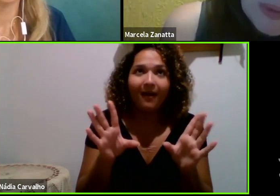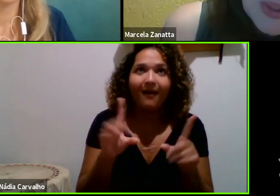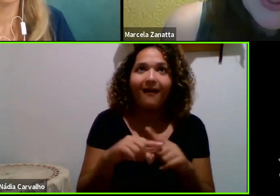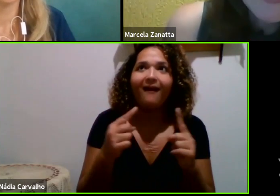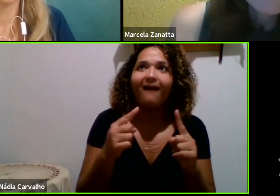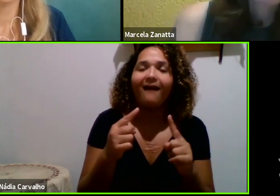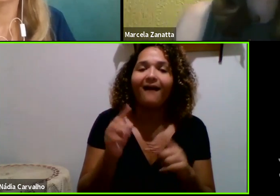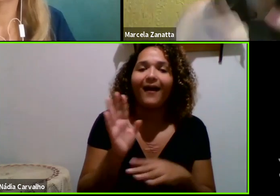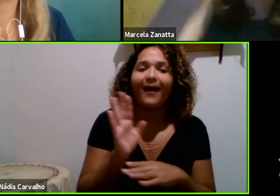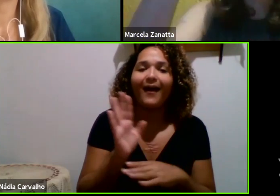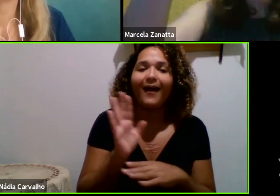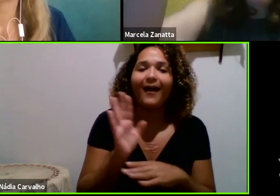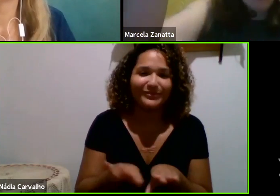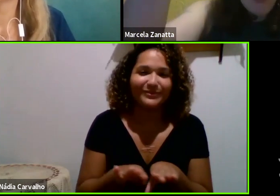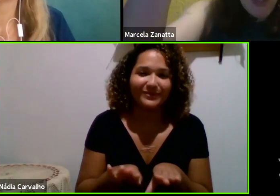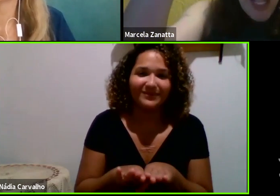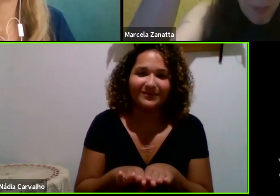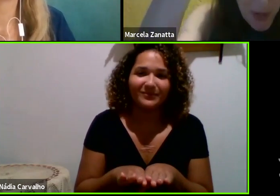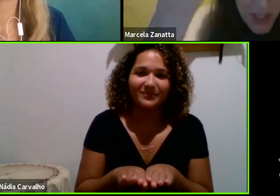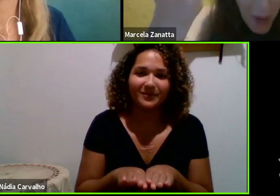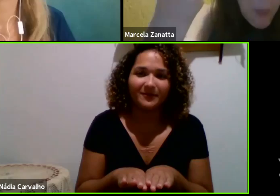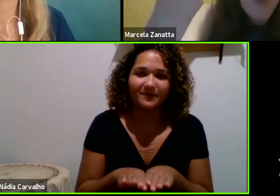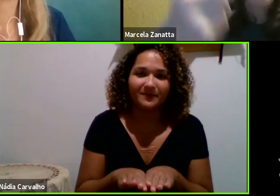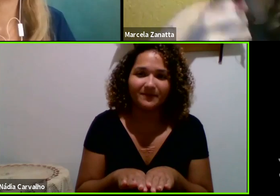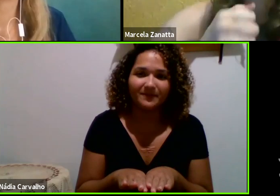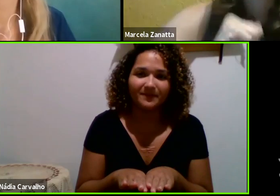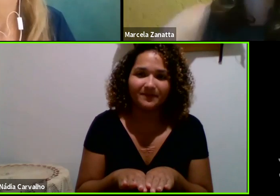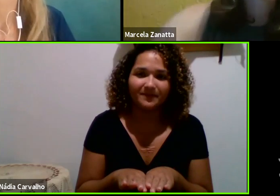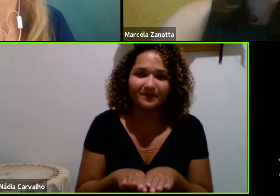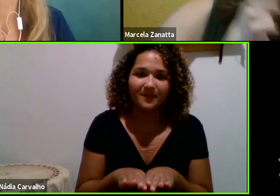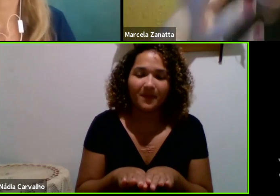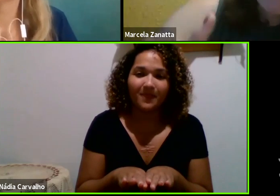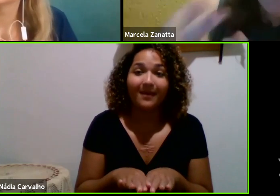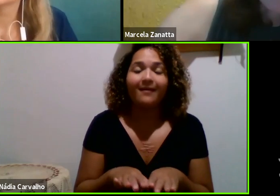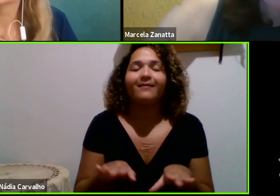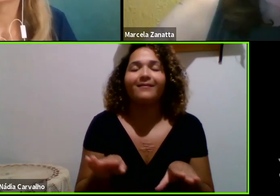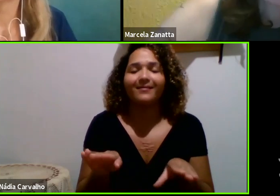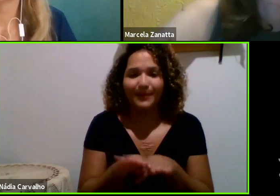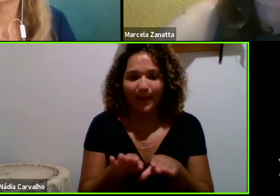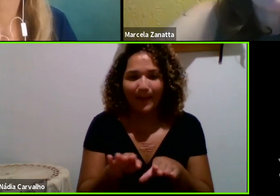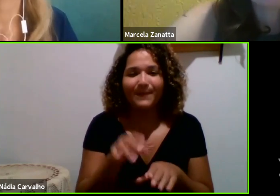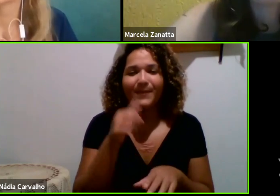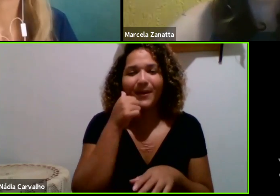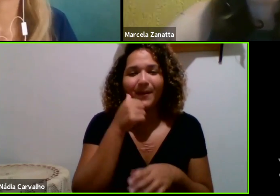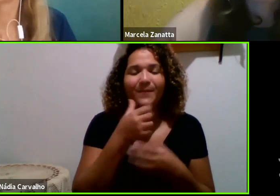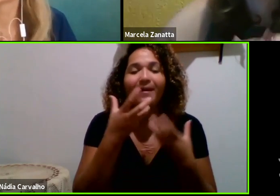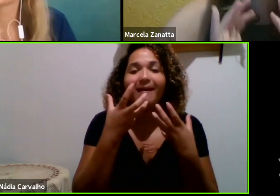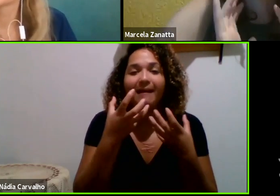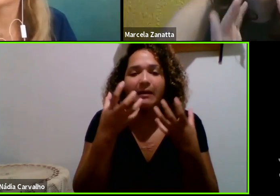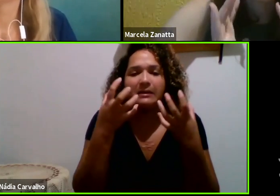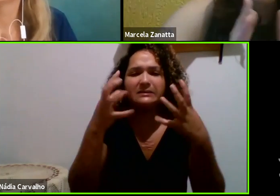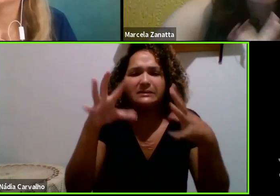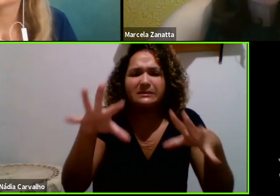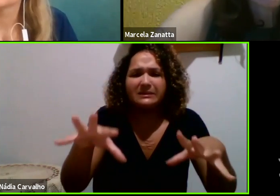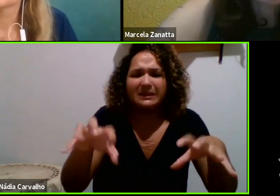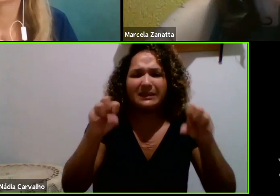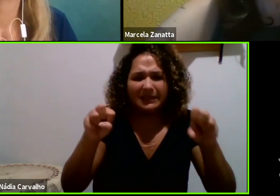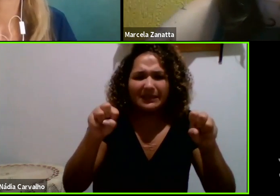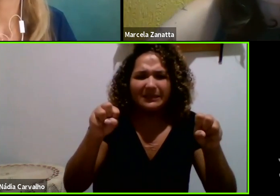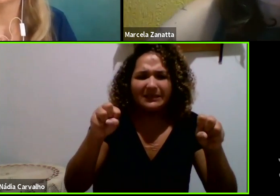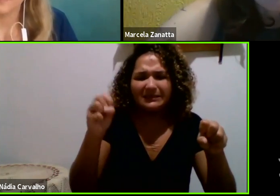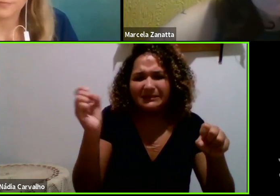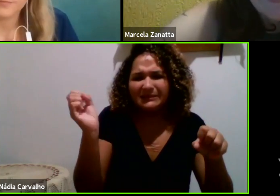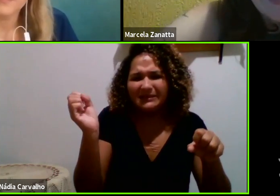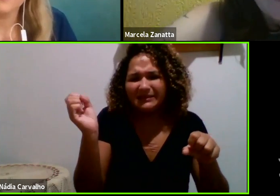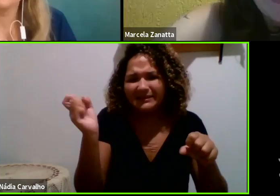seus puxos. Sabe aquela coisa de querer puxar alguma coisa? A gente usa, não sei você, Carol, nossa experiência, a gente usa bastante o